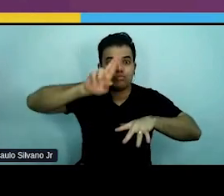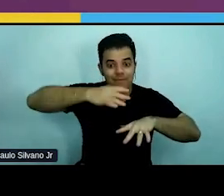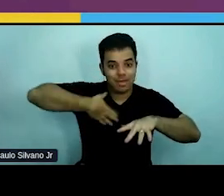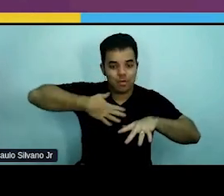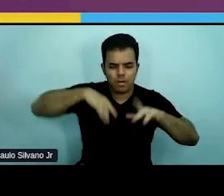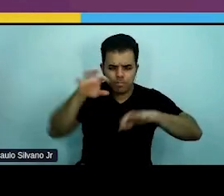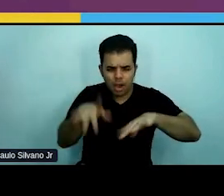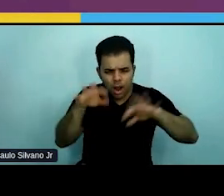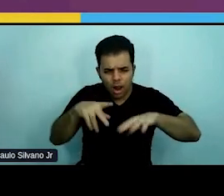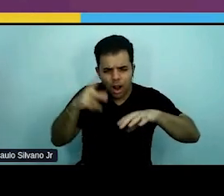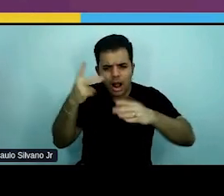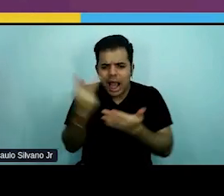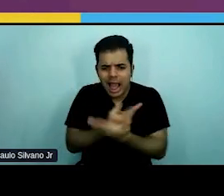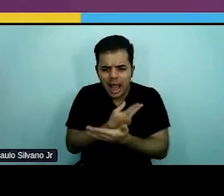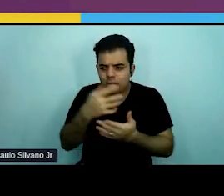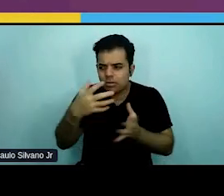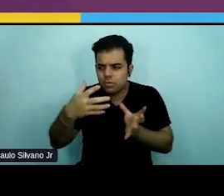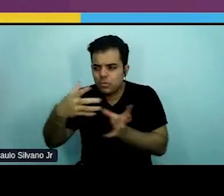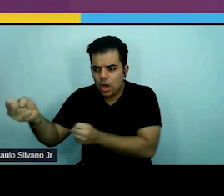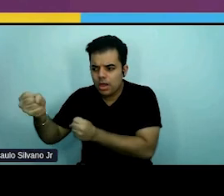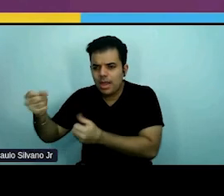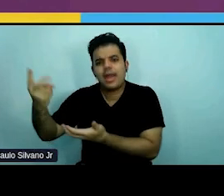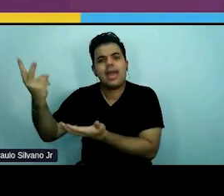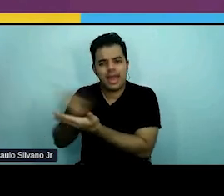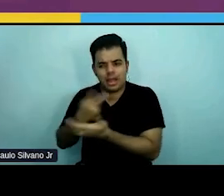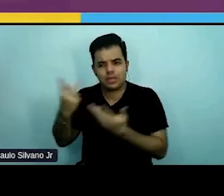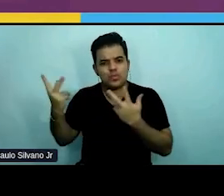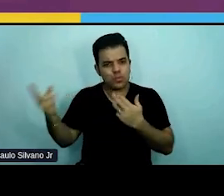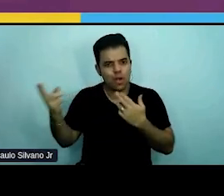exemplos de treinamento da máquina de tradução.